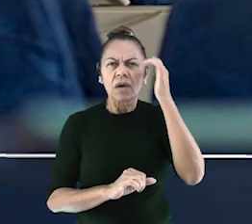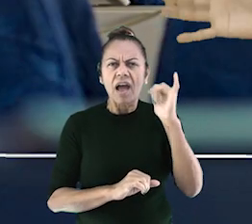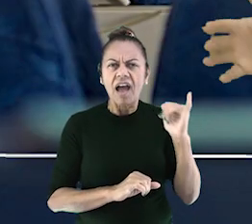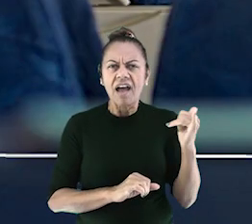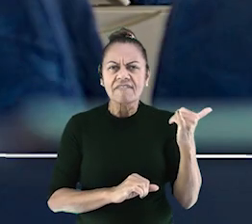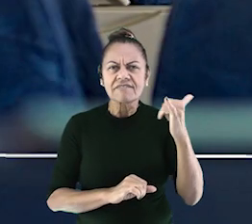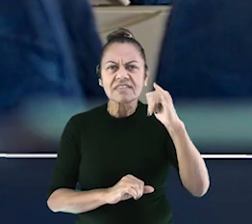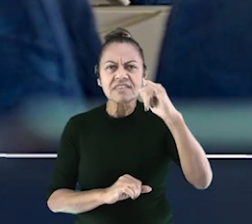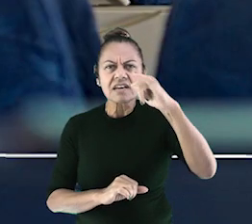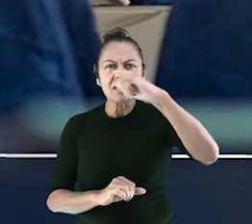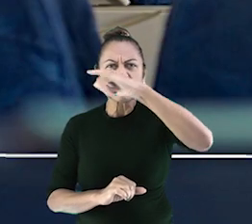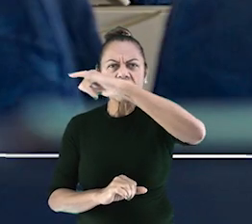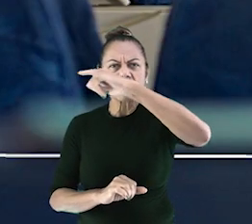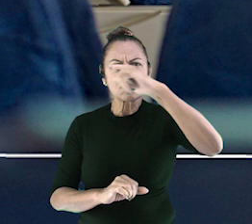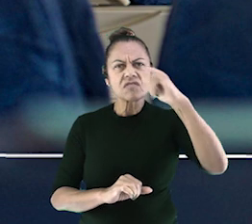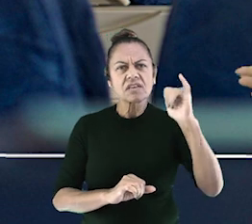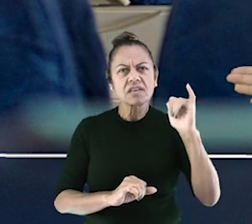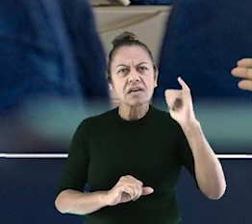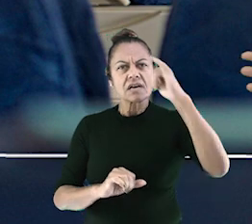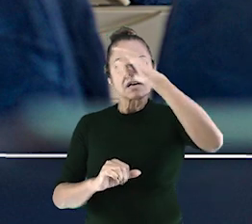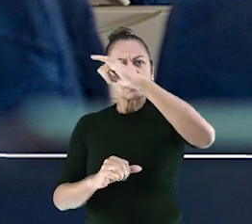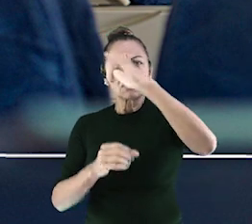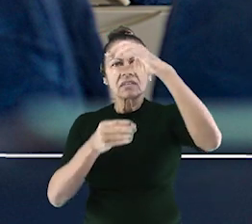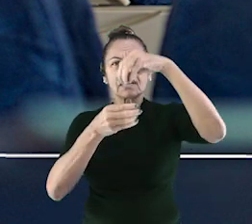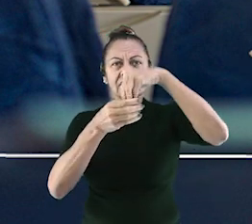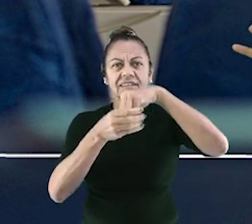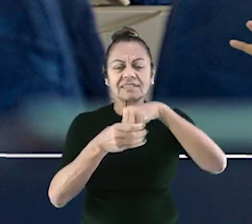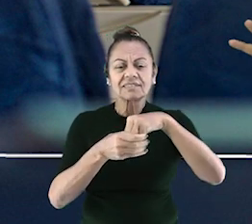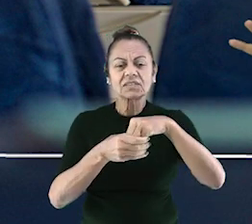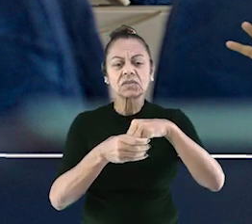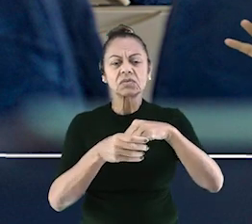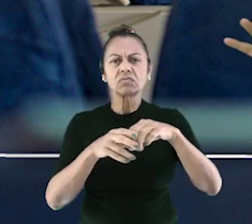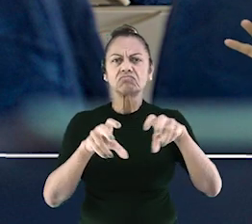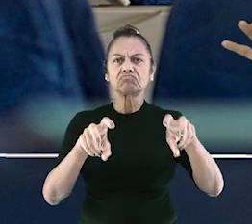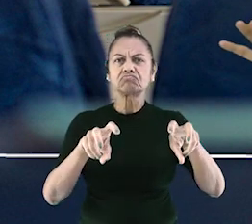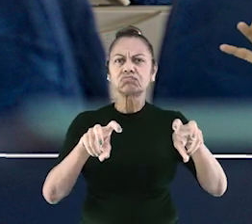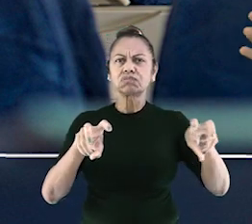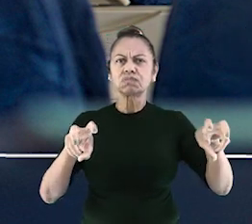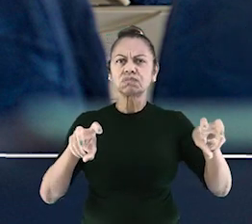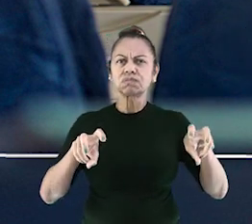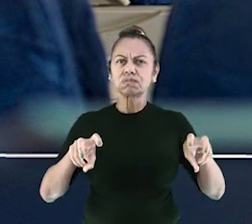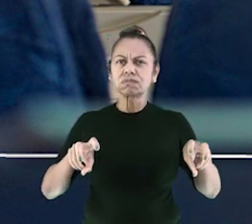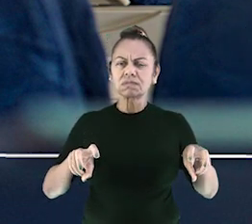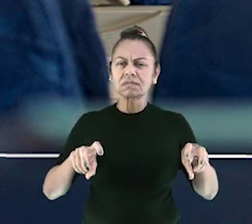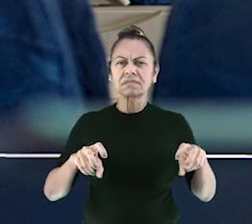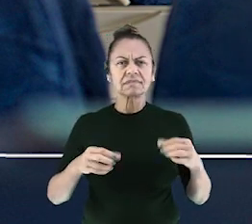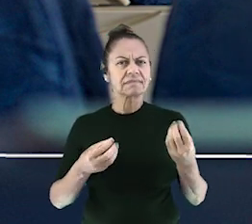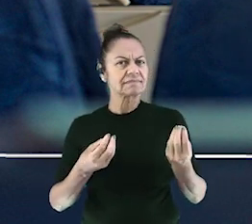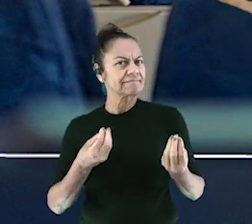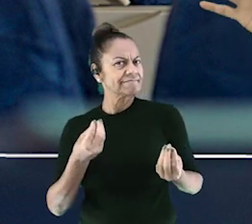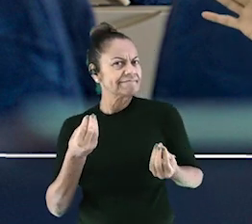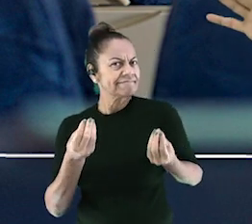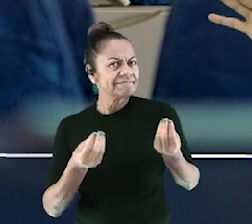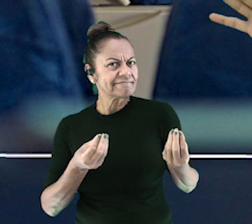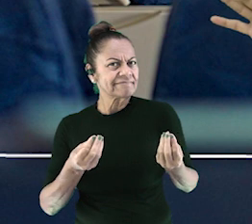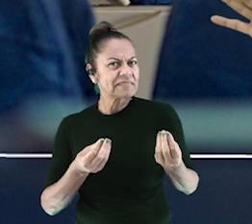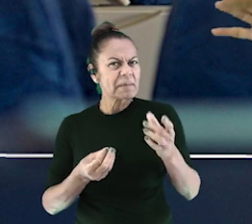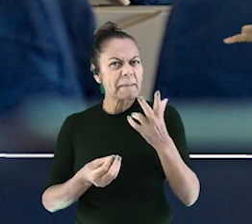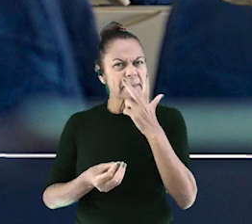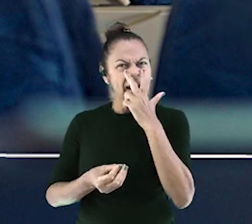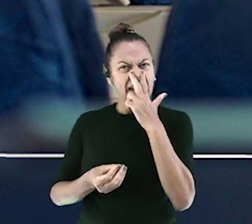Pessoas no avião! Olha, eu estou dentro do avião, gente! Será que é pra